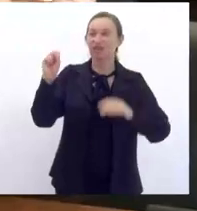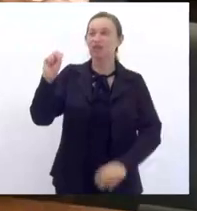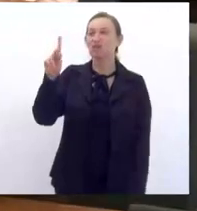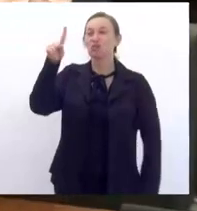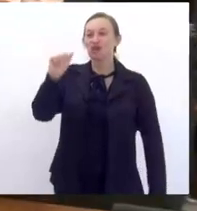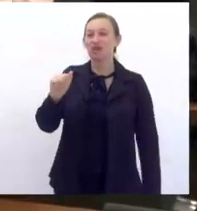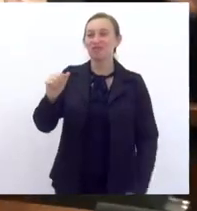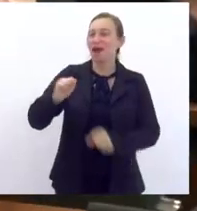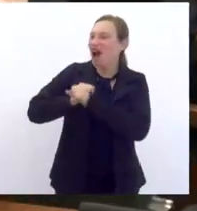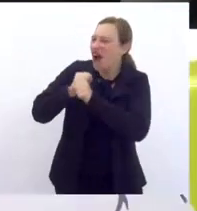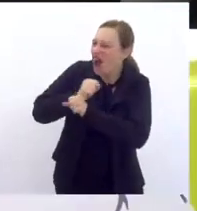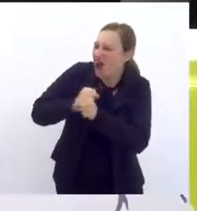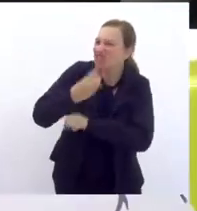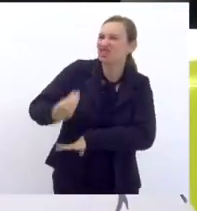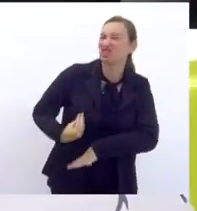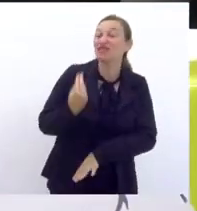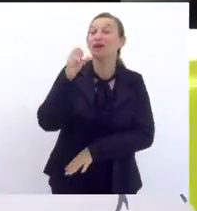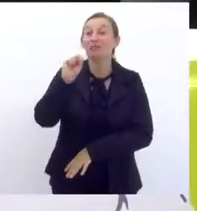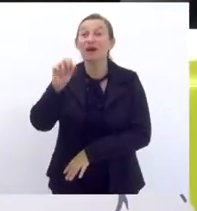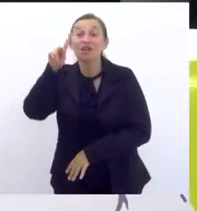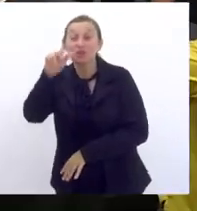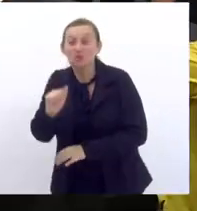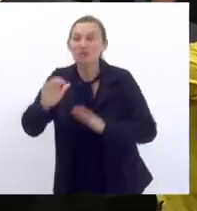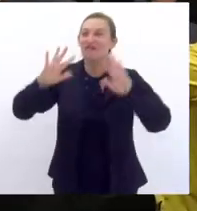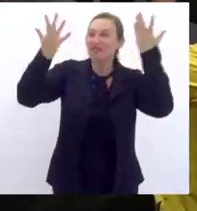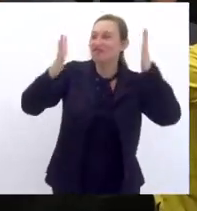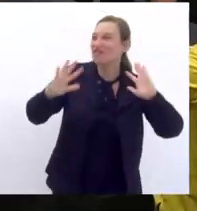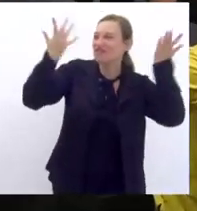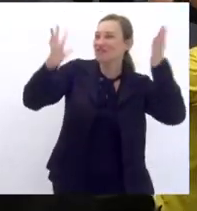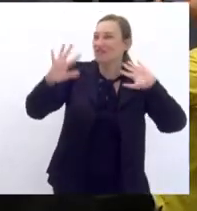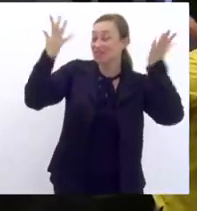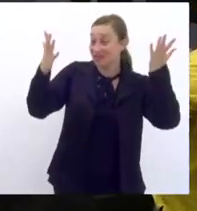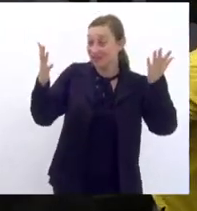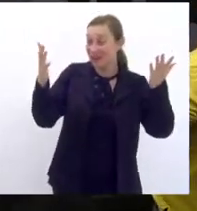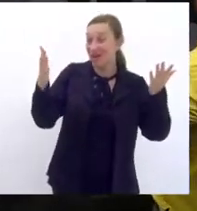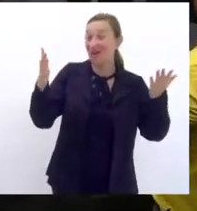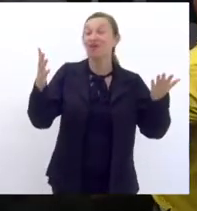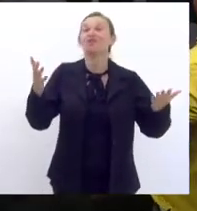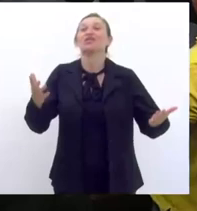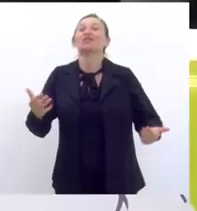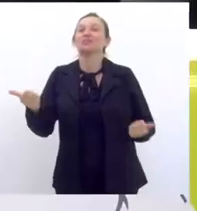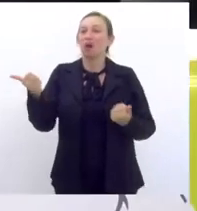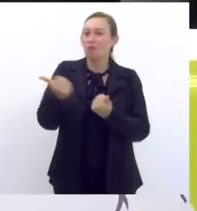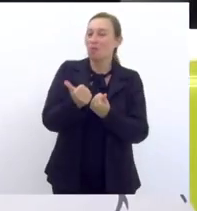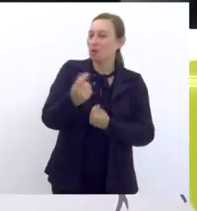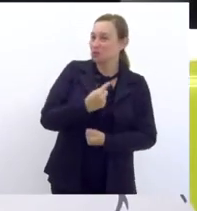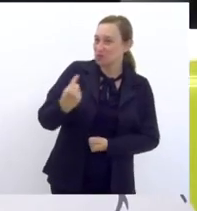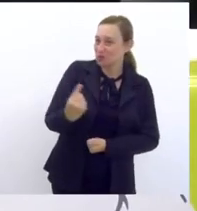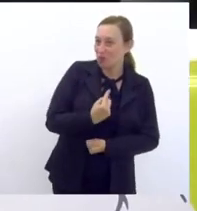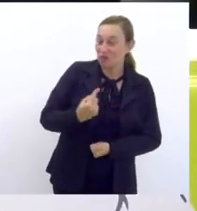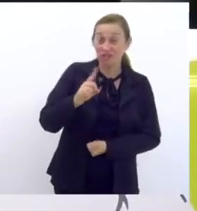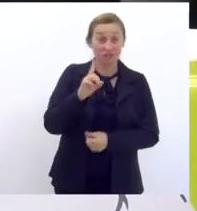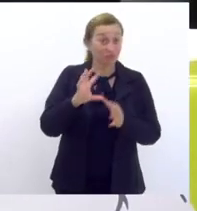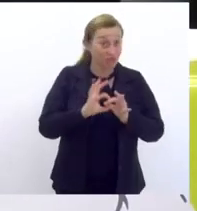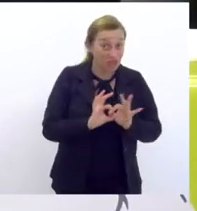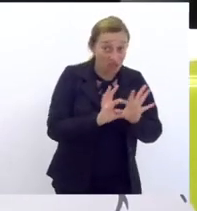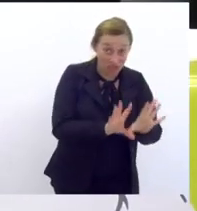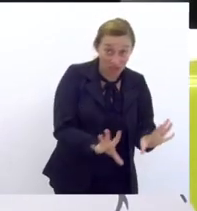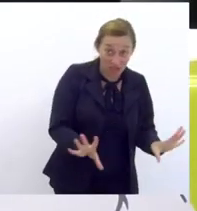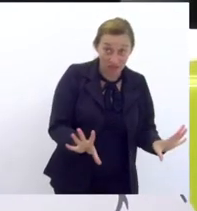muitos anos de vida para suipa viva suipa ontem com os nossos mandatos não Deixaremos